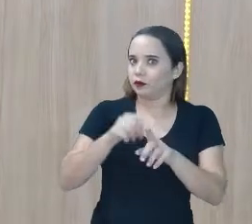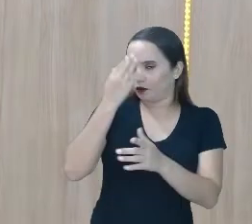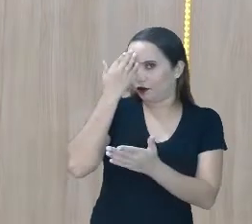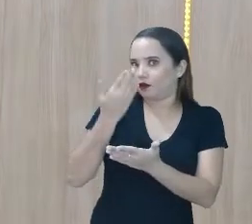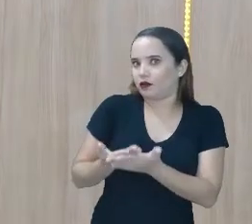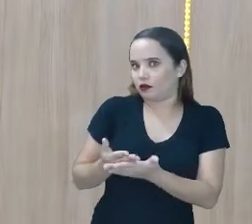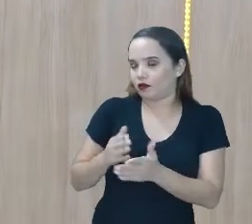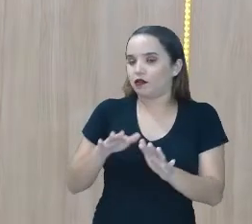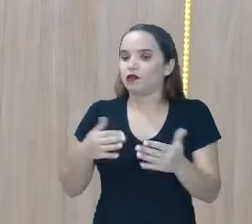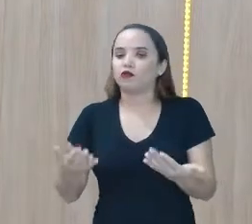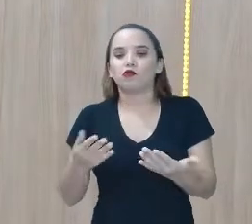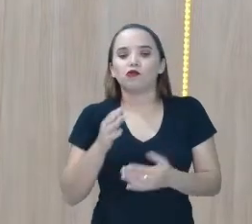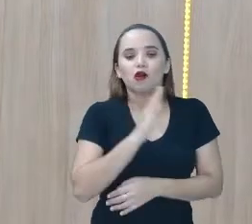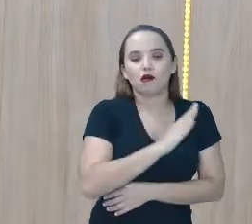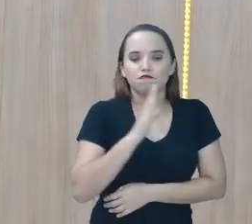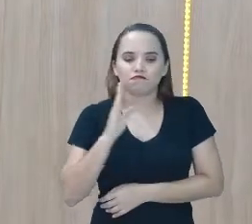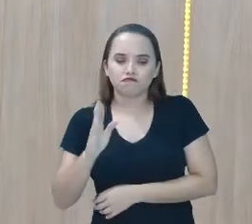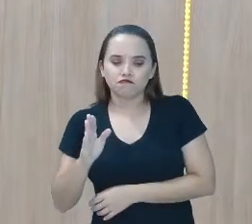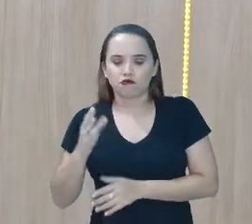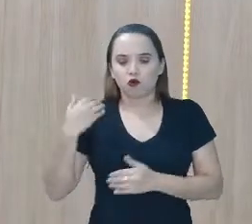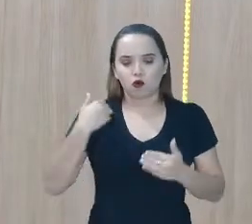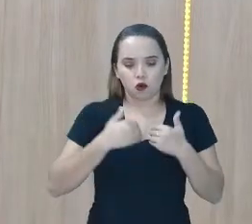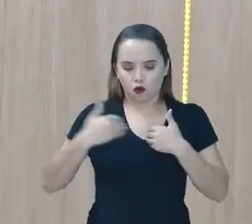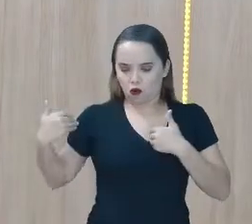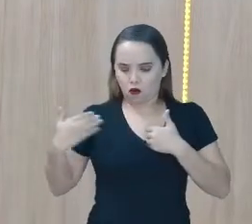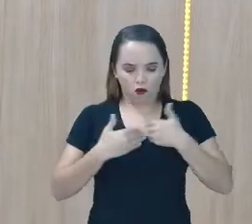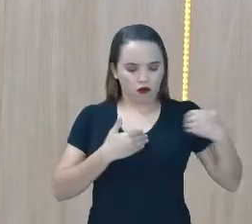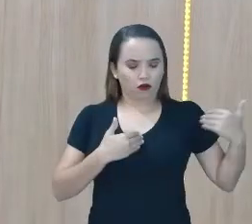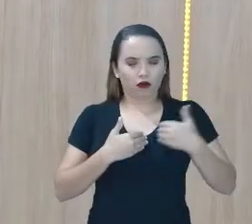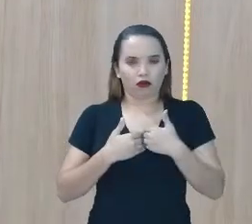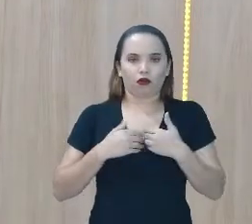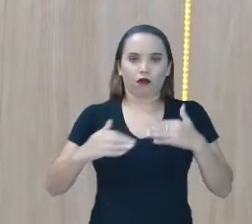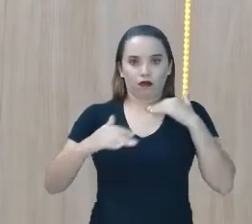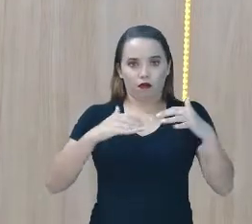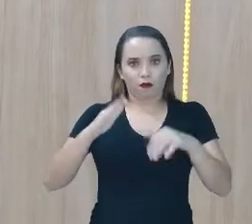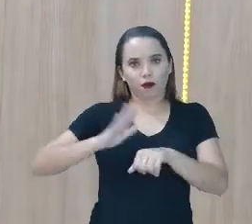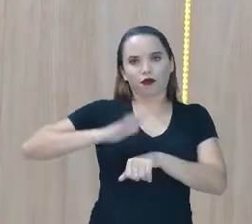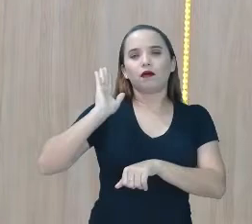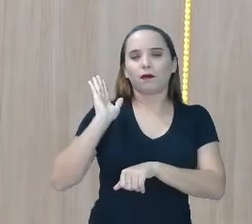é o lado de prioridade de dominância de movimentos.